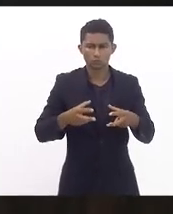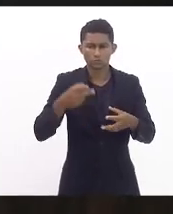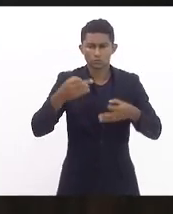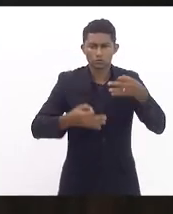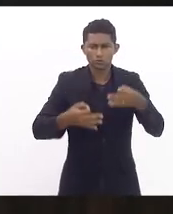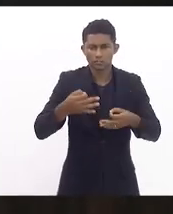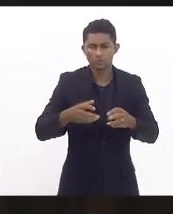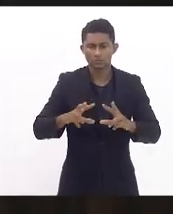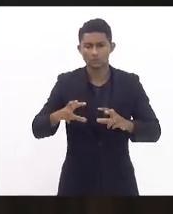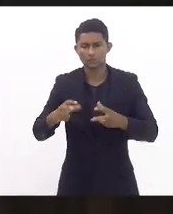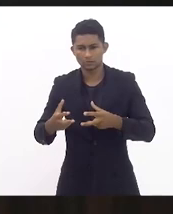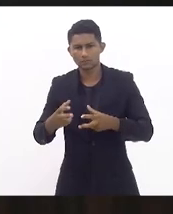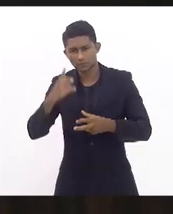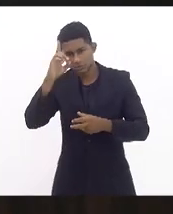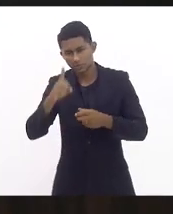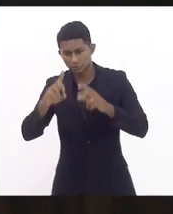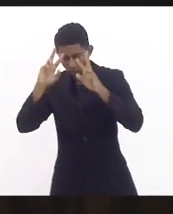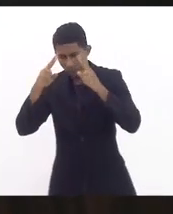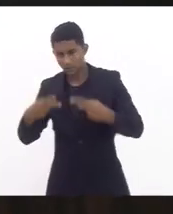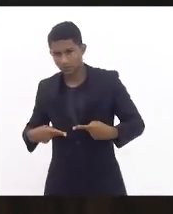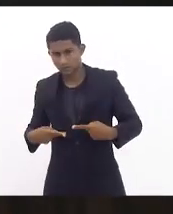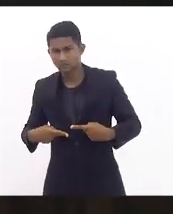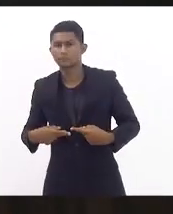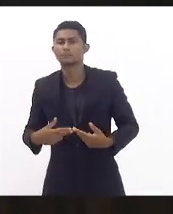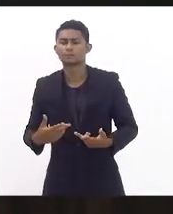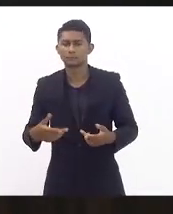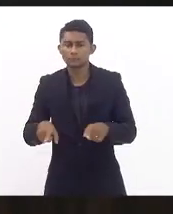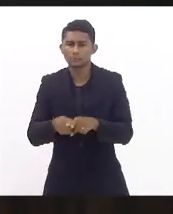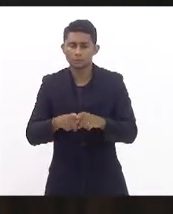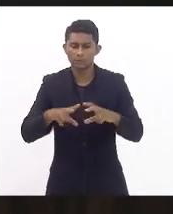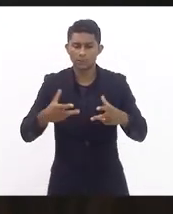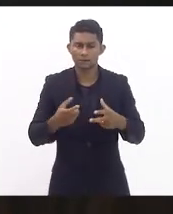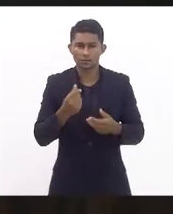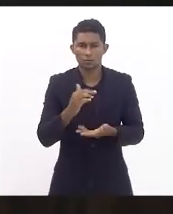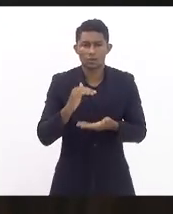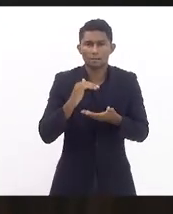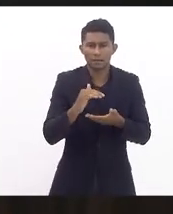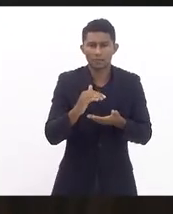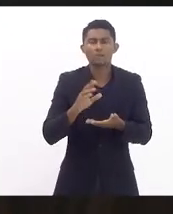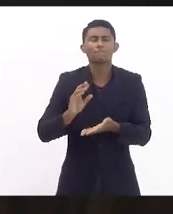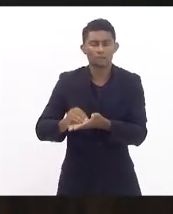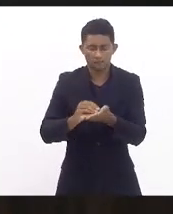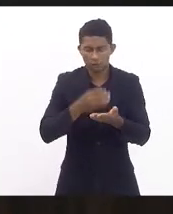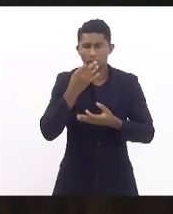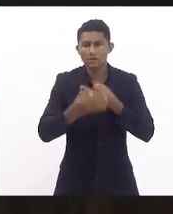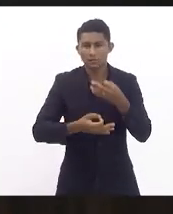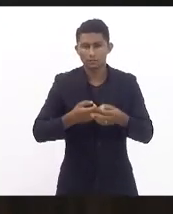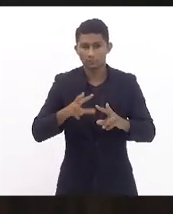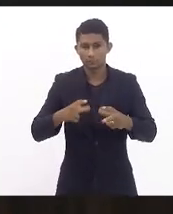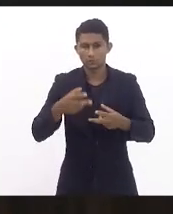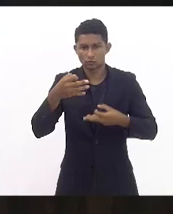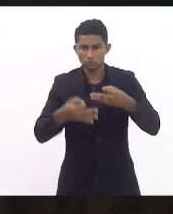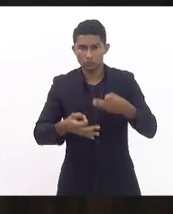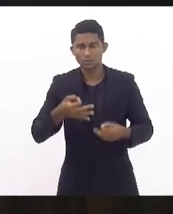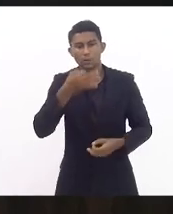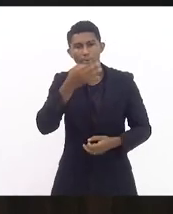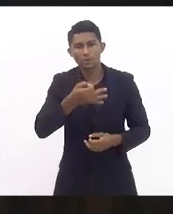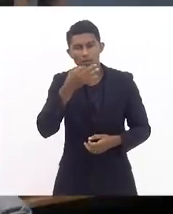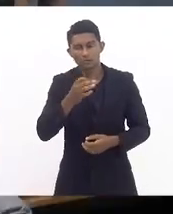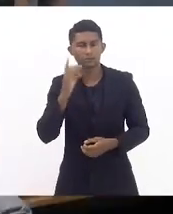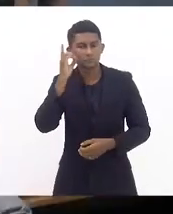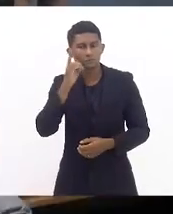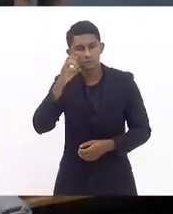e Justiça, Defesa de Direitos Humanos e Cidadania e de Orçamento. Para emitir parecer pela Comissão de Constituição e Justiça, deputado Márcio Pacheco.